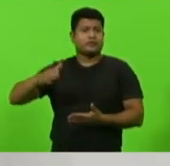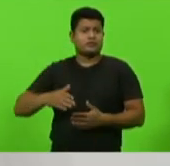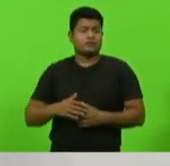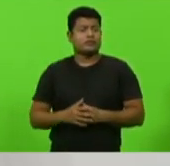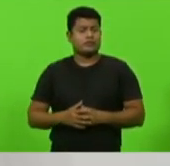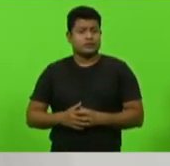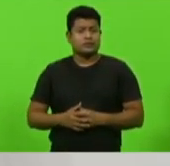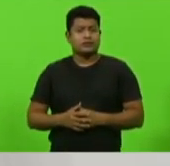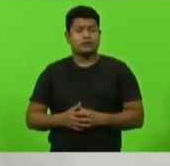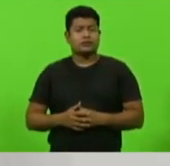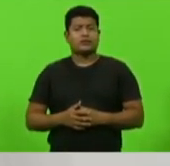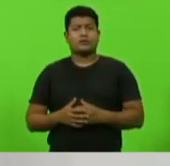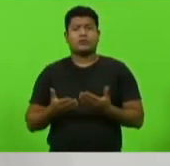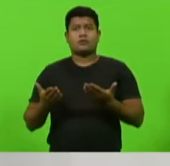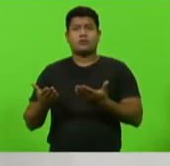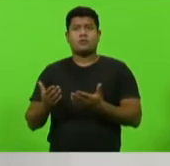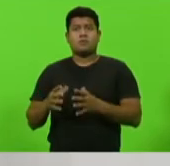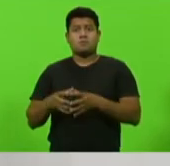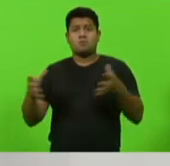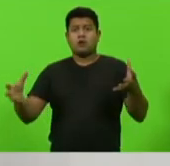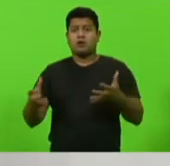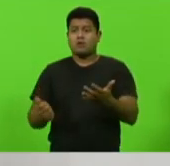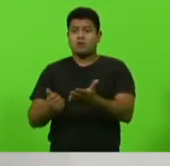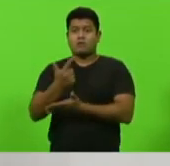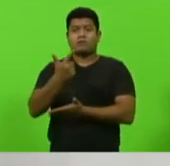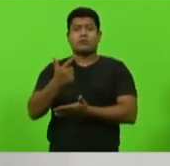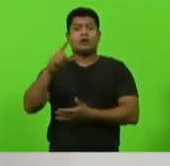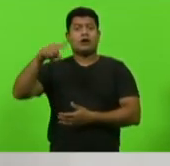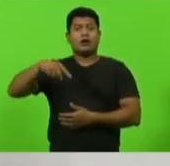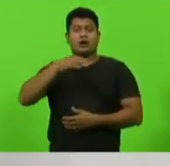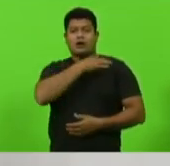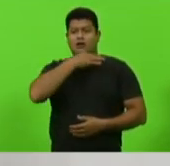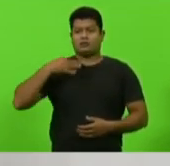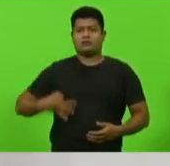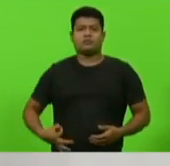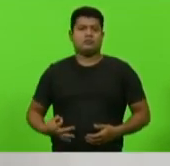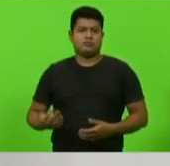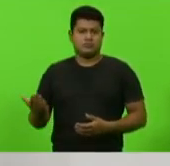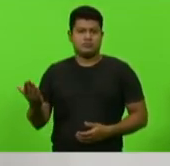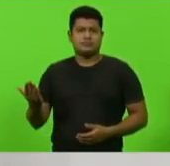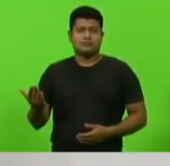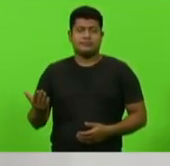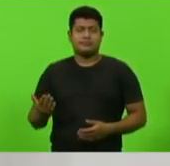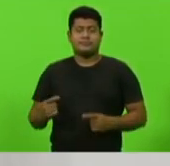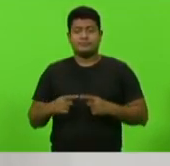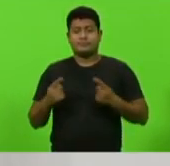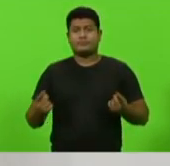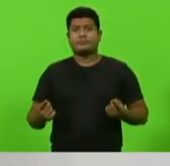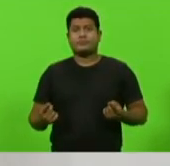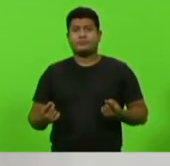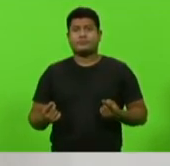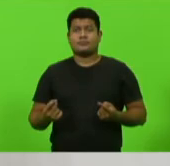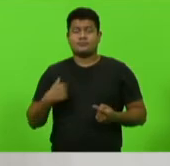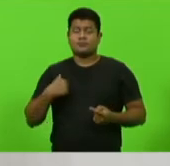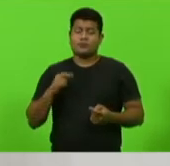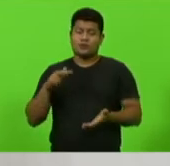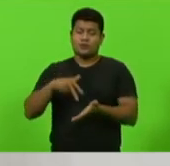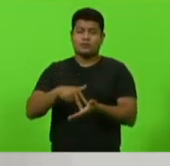nossos maiores compradores de petróleo é a China. Então, gente, é isso que eu queria colocar.